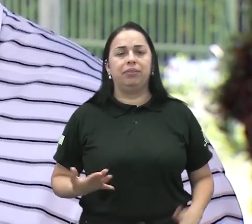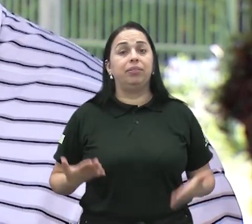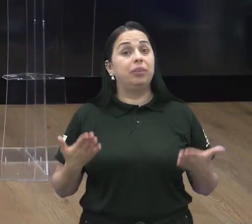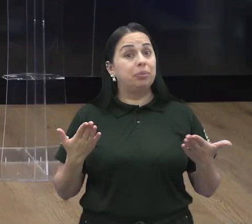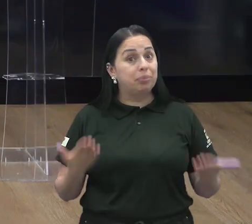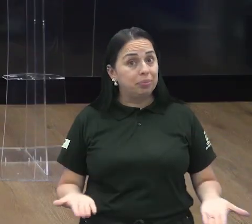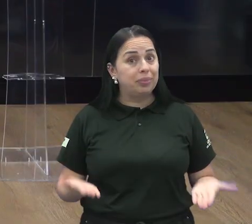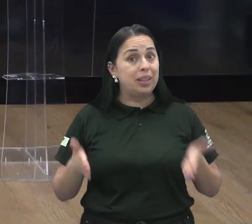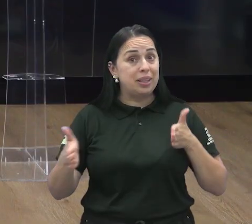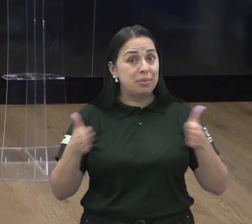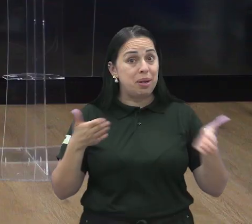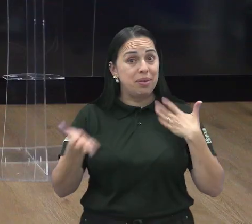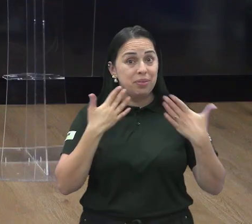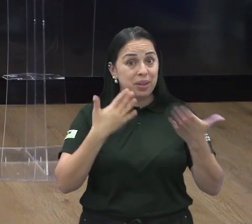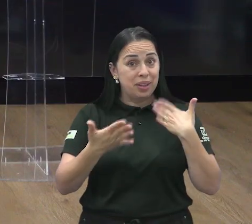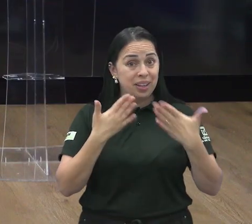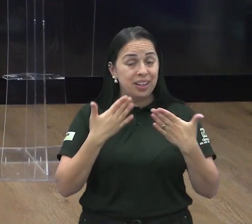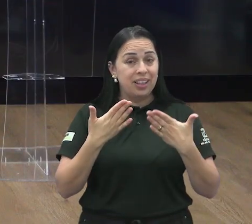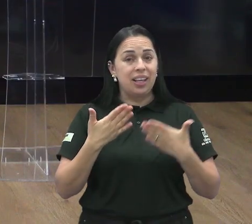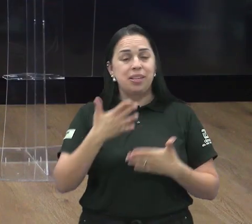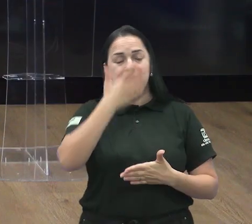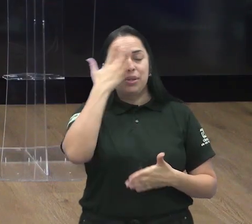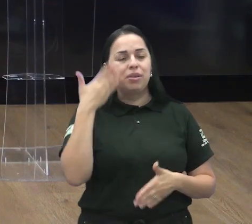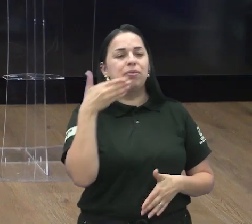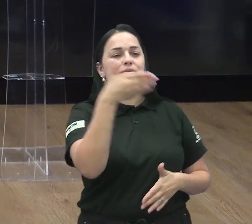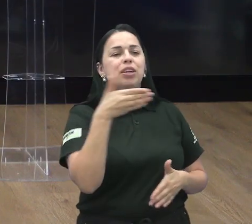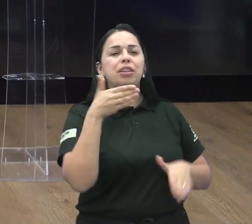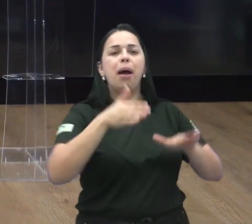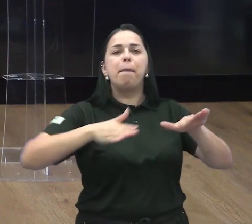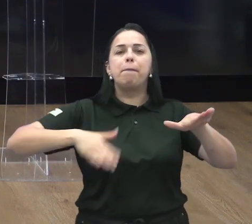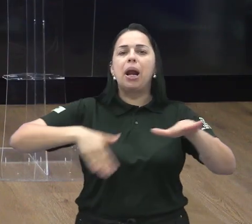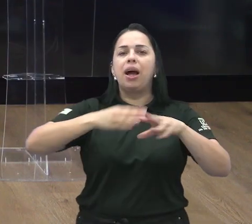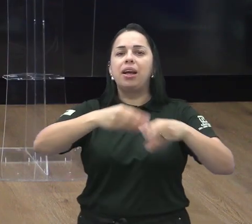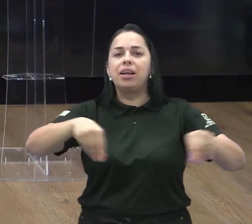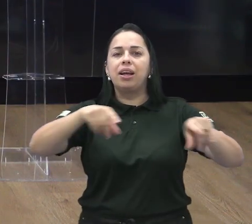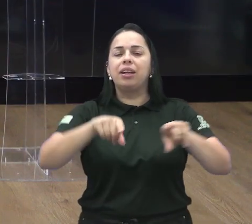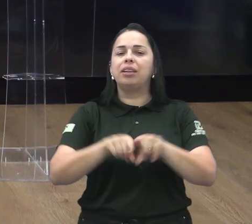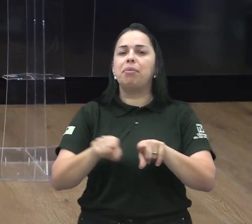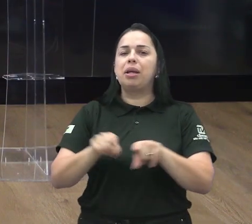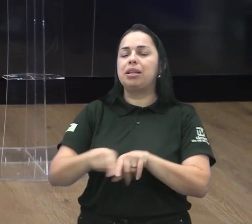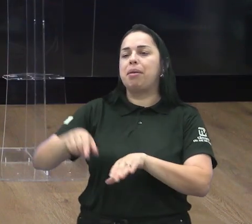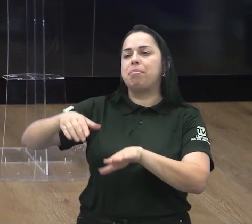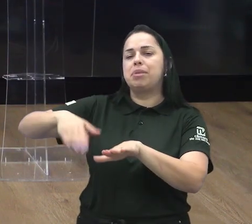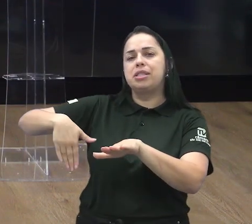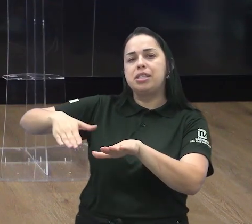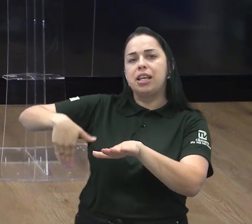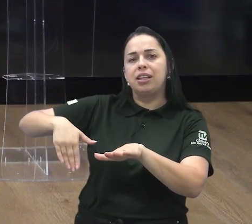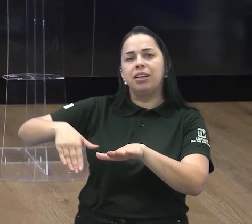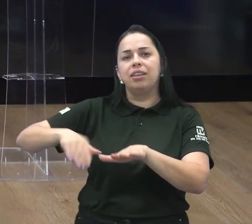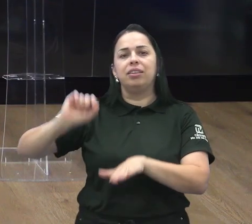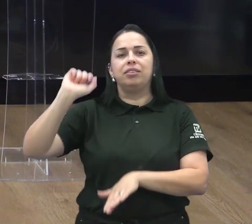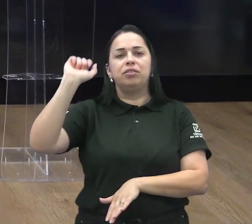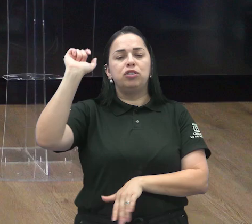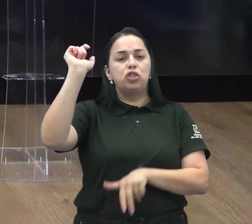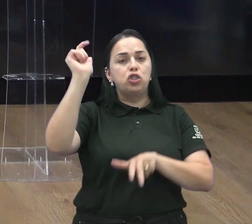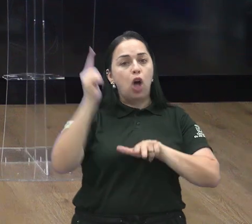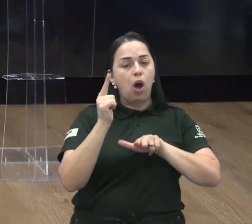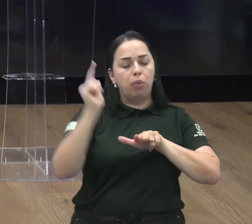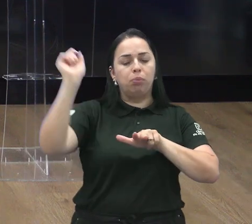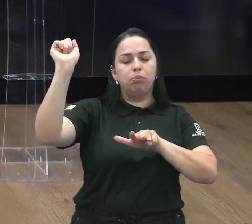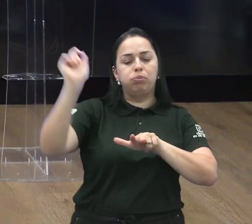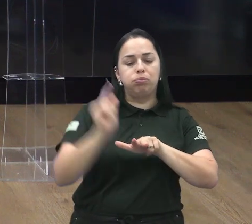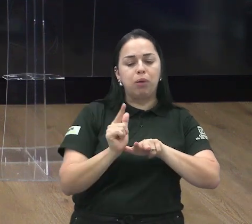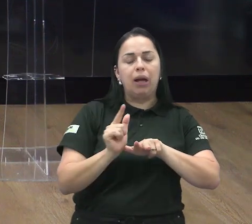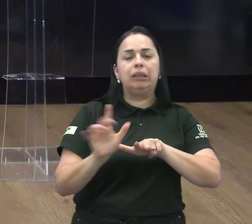segurança. E é justamente no verão que muita gente vai para a praia, piscina e acaba ficando exposto não só ao